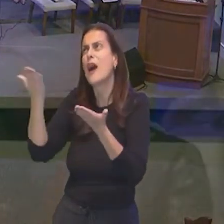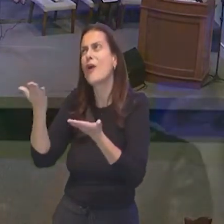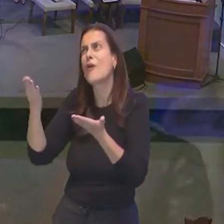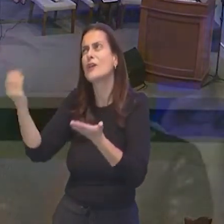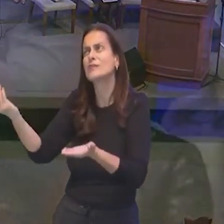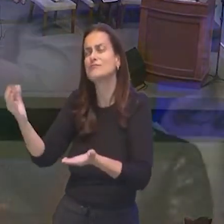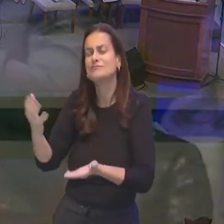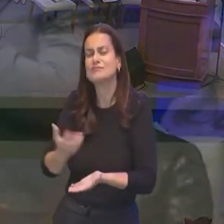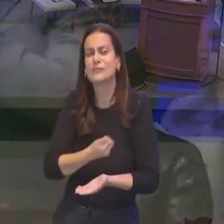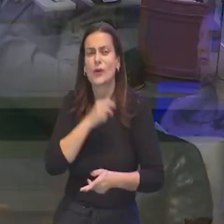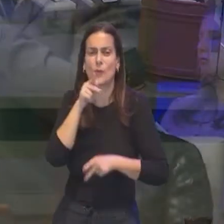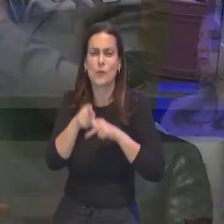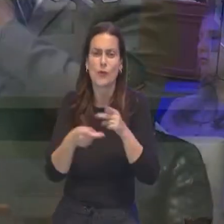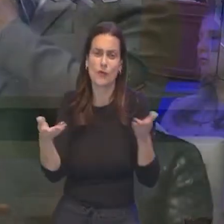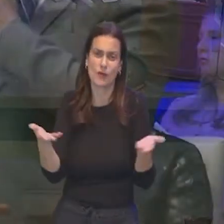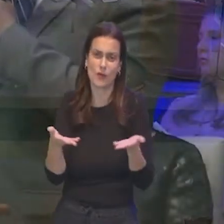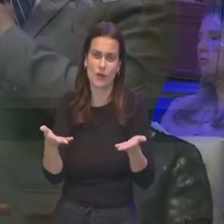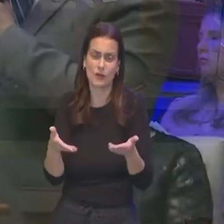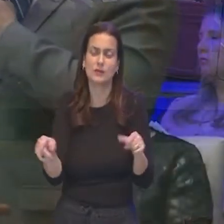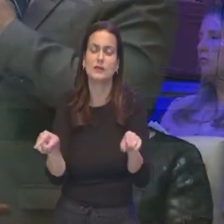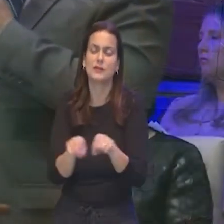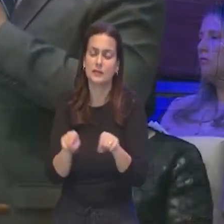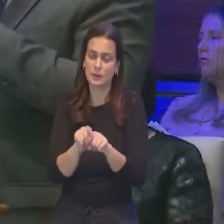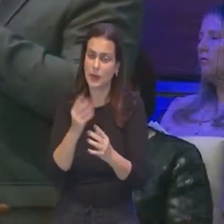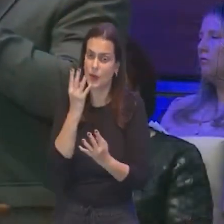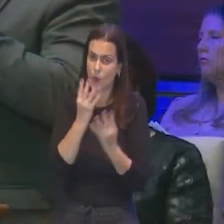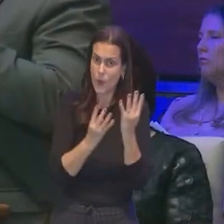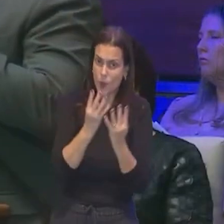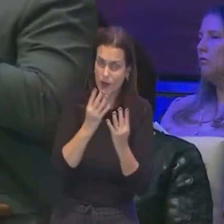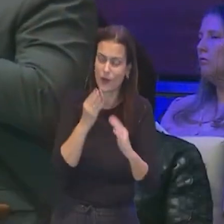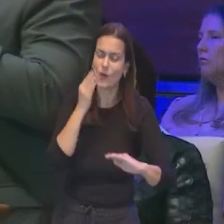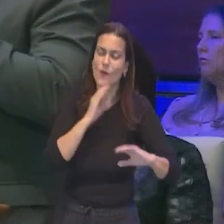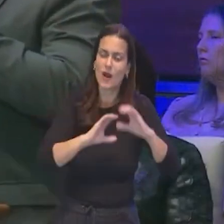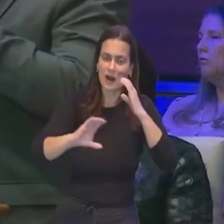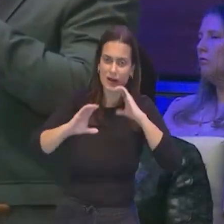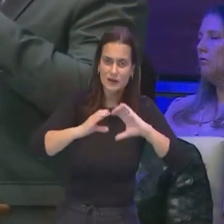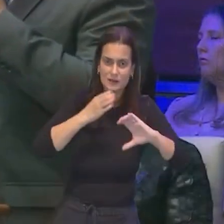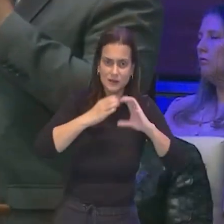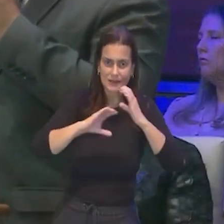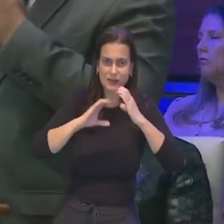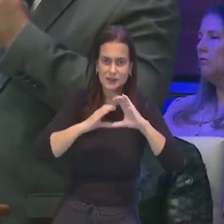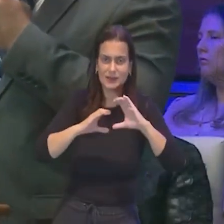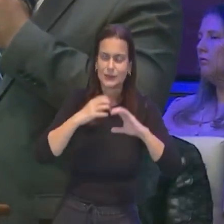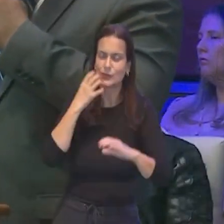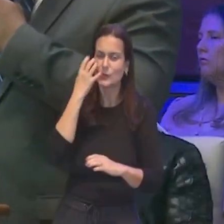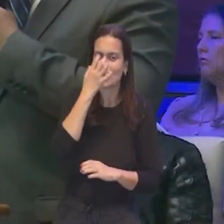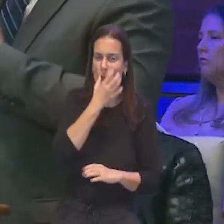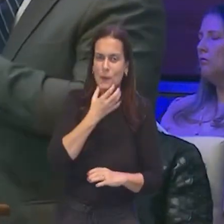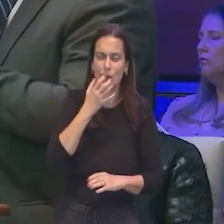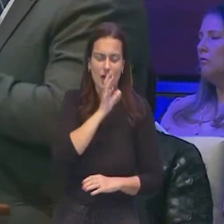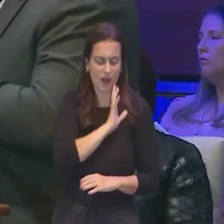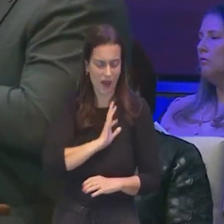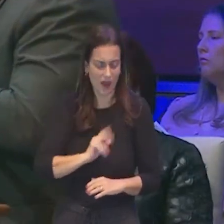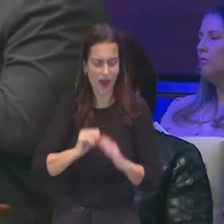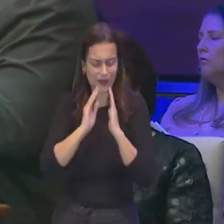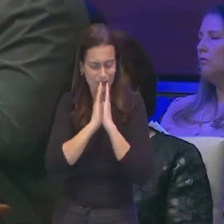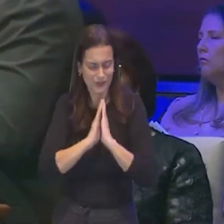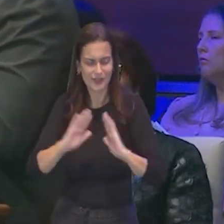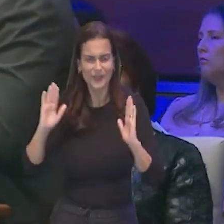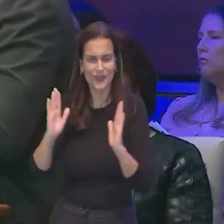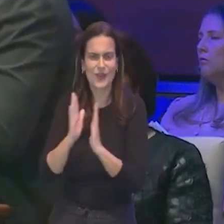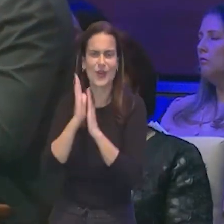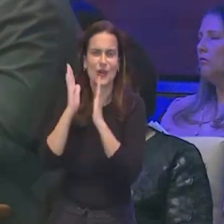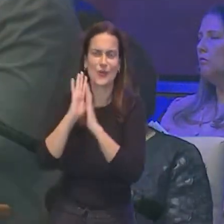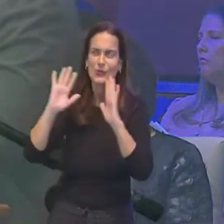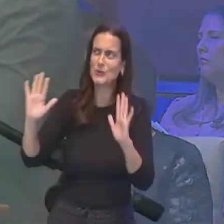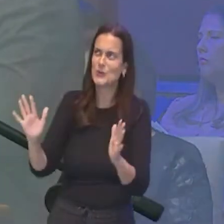salva o teu povo, e ele também está cantando as canções de adoração e louvor